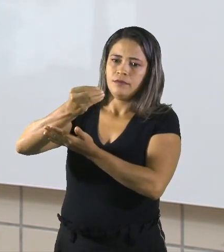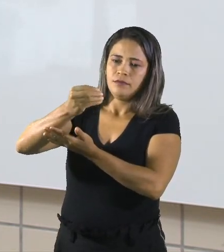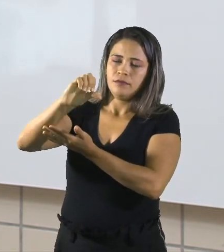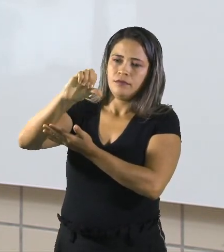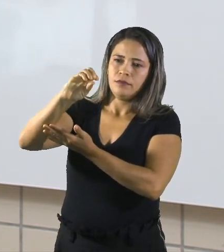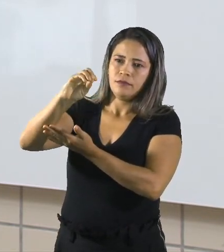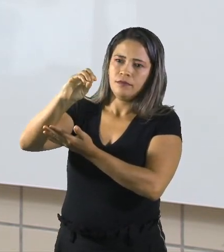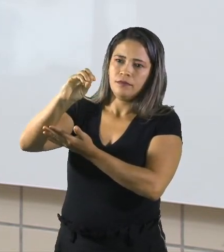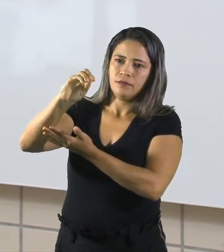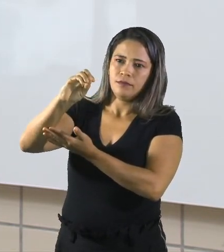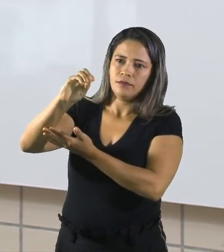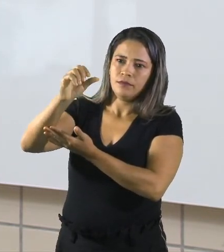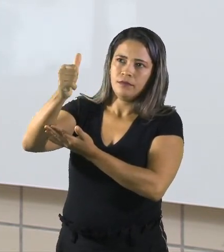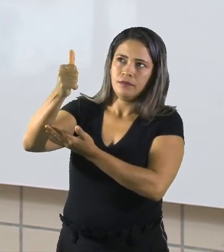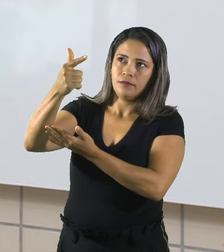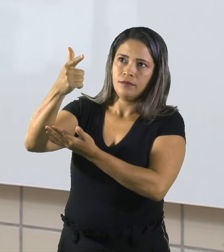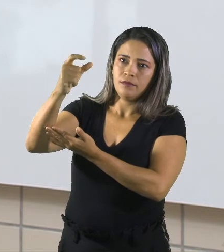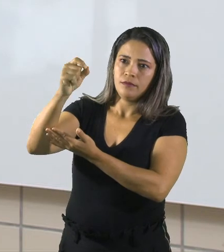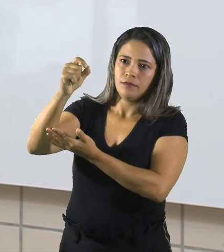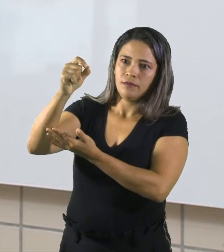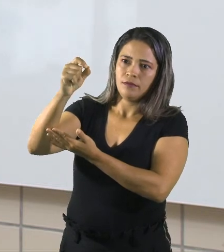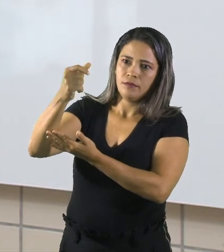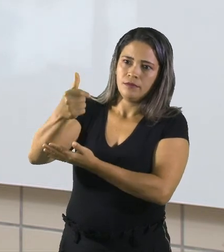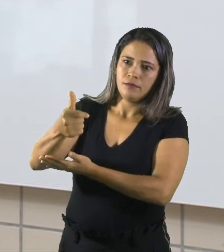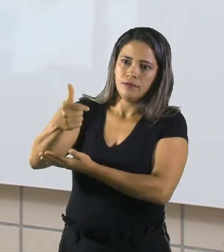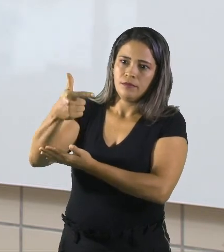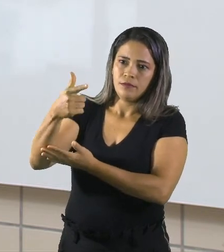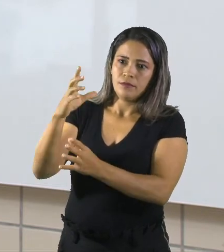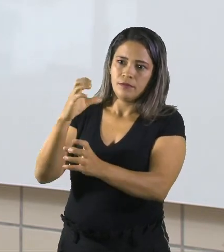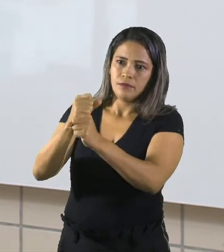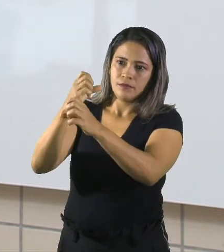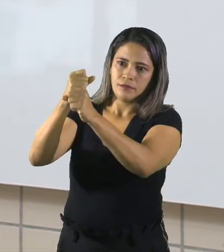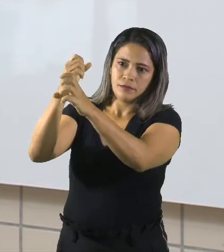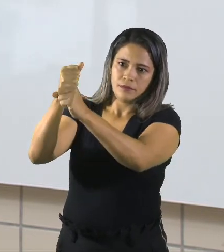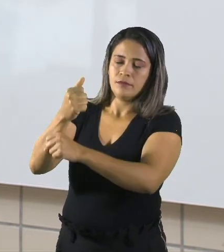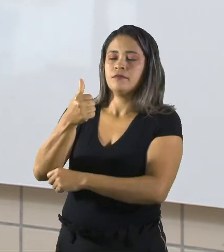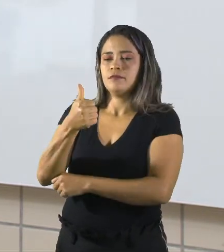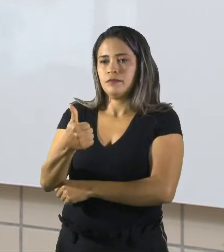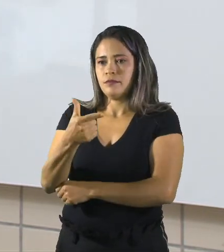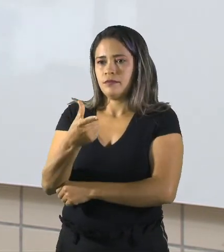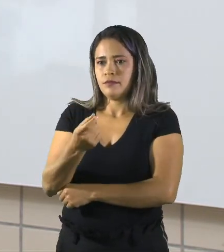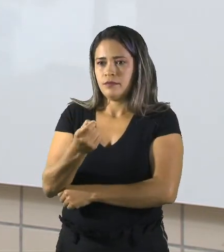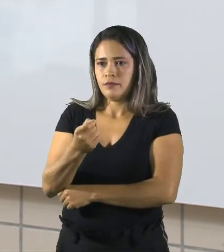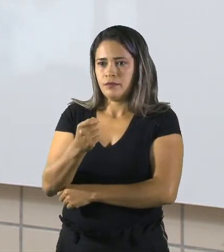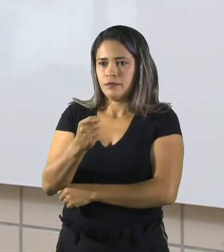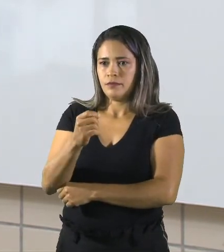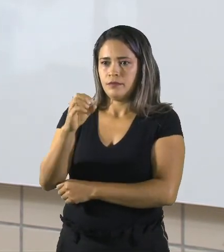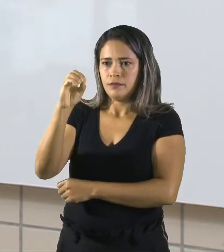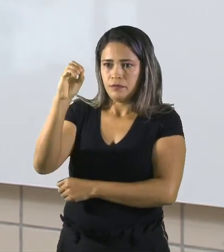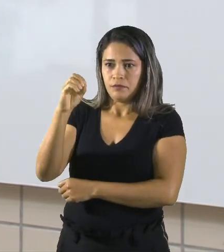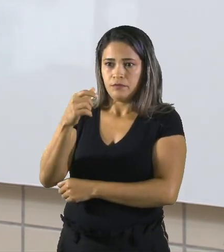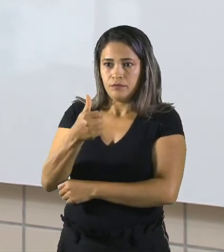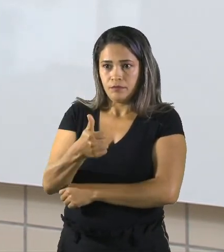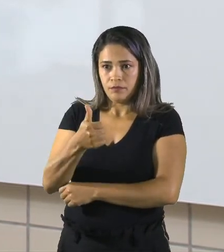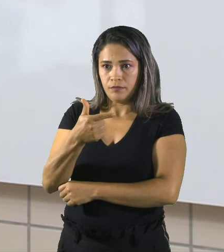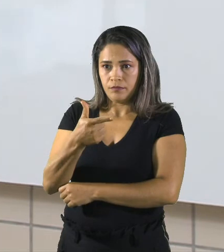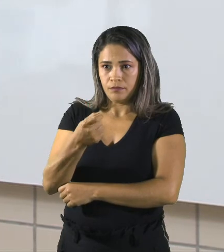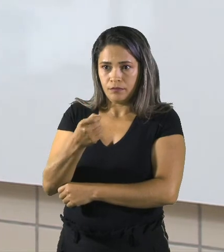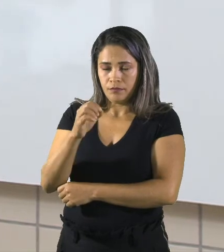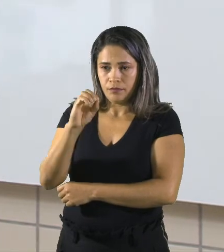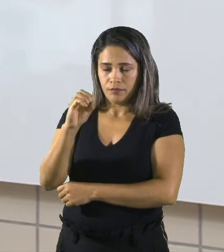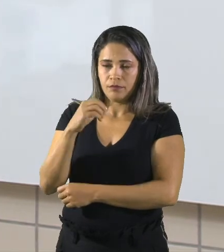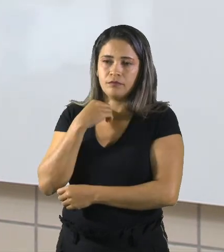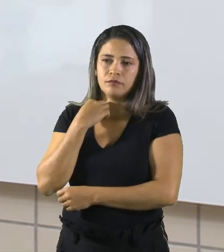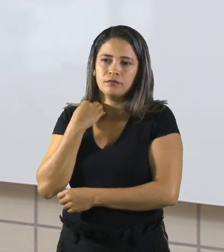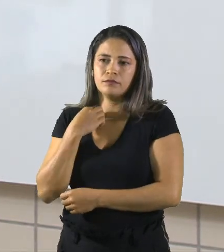90, 120 graus. Então, aqui eu tenho um ângulo de 120 graus. Tranquilo?